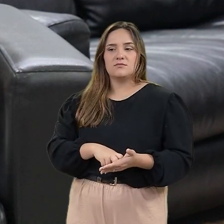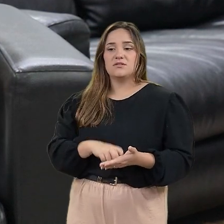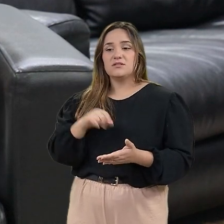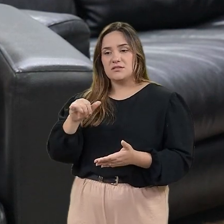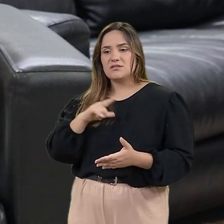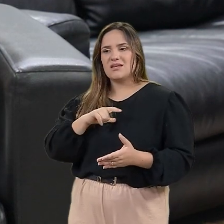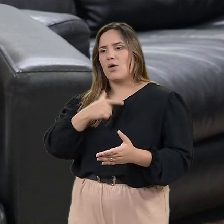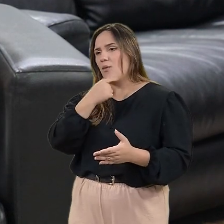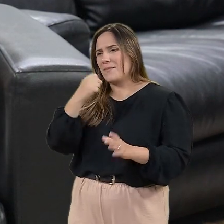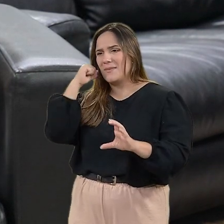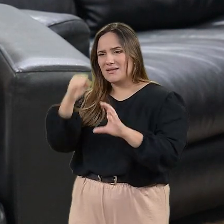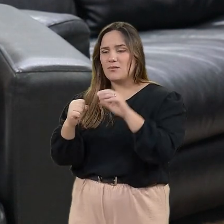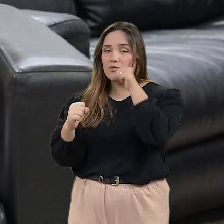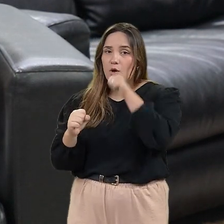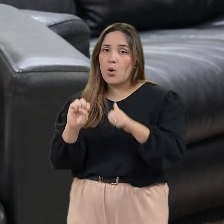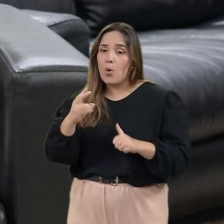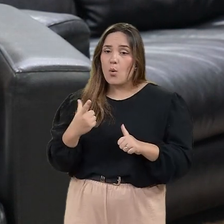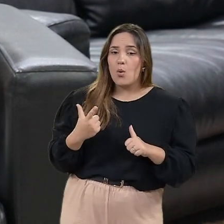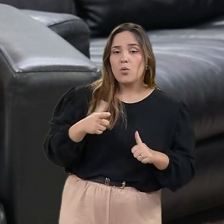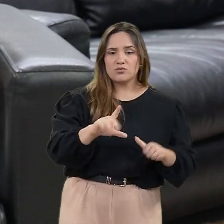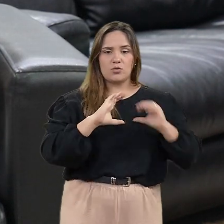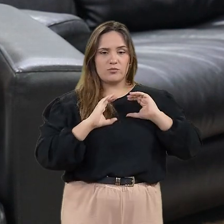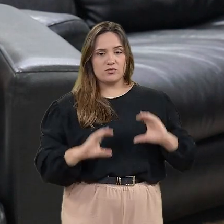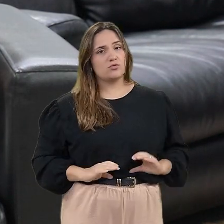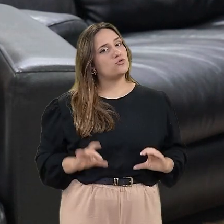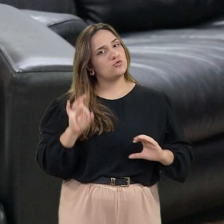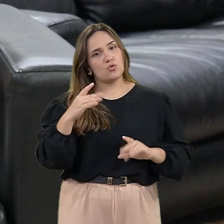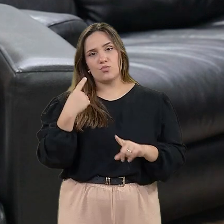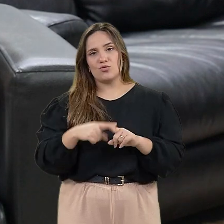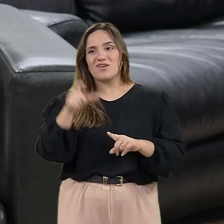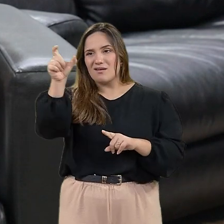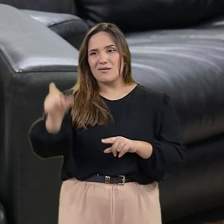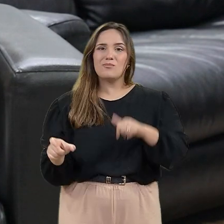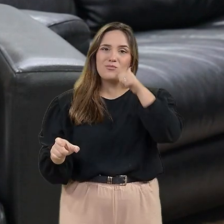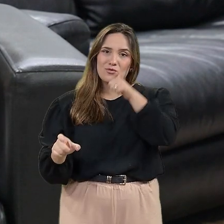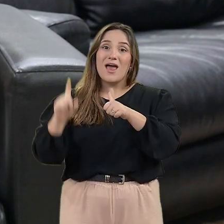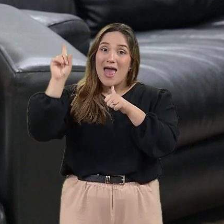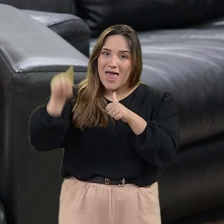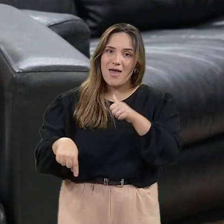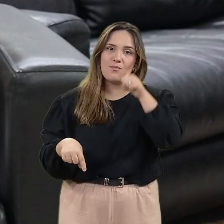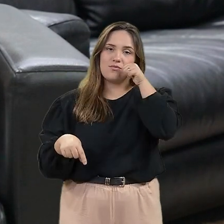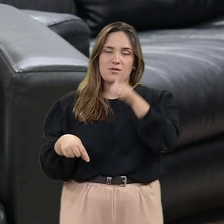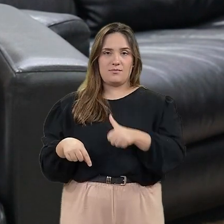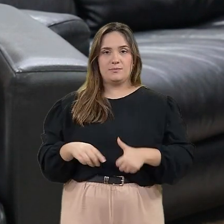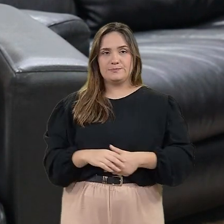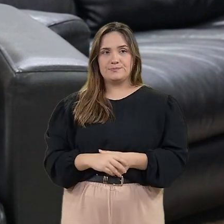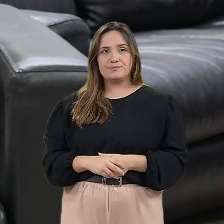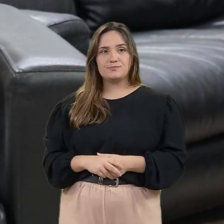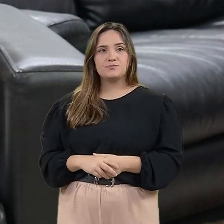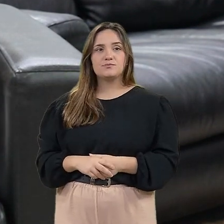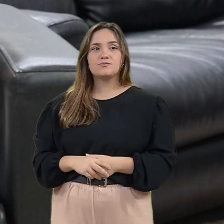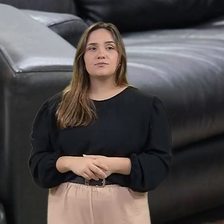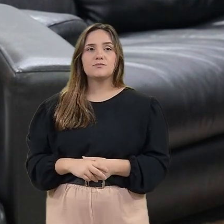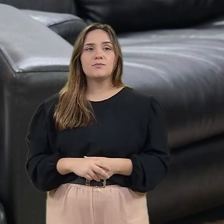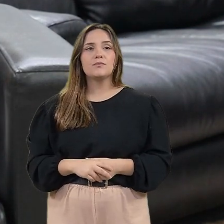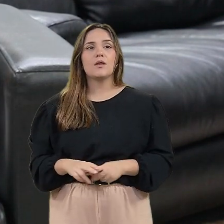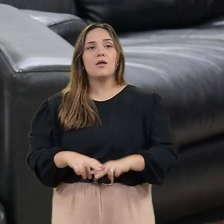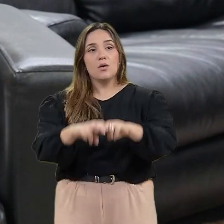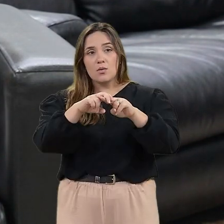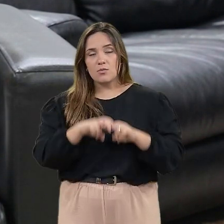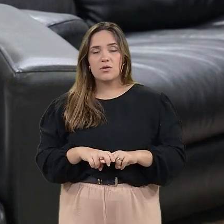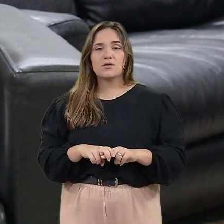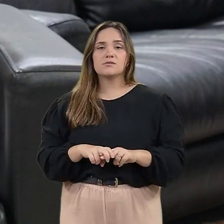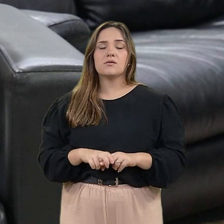outras condutas praticadas contra a mulher por razões da condição do sexo feminino. Então,